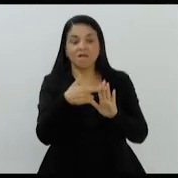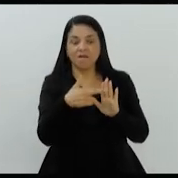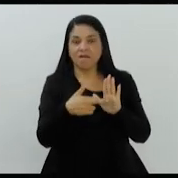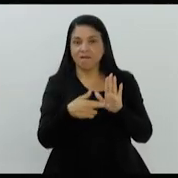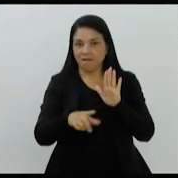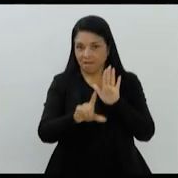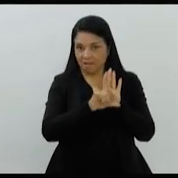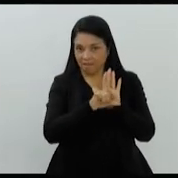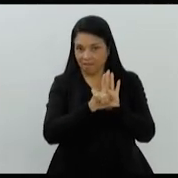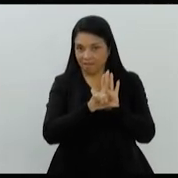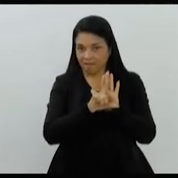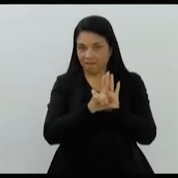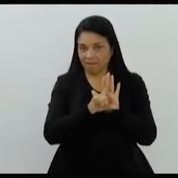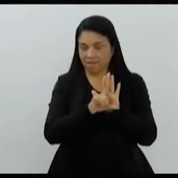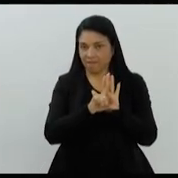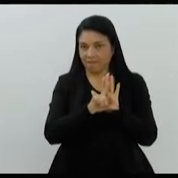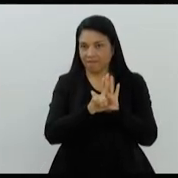regulamentação